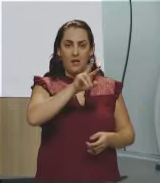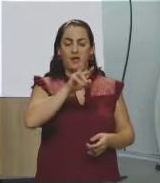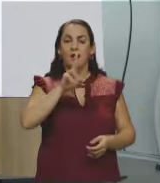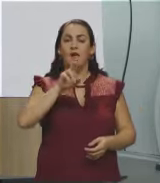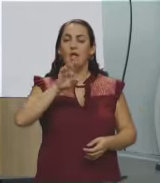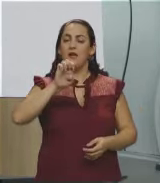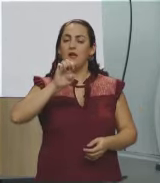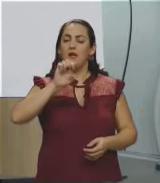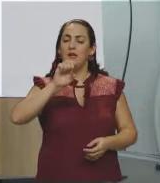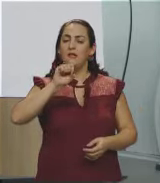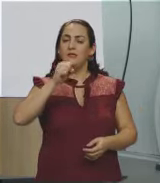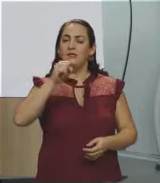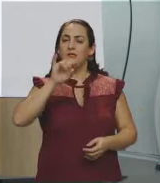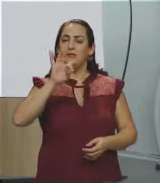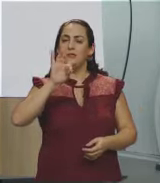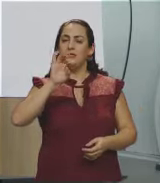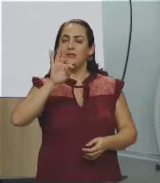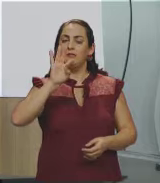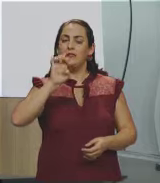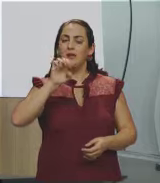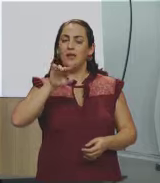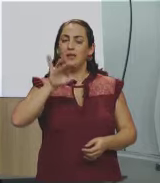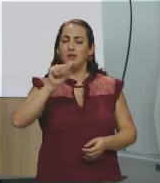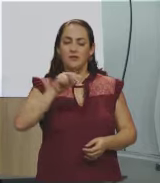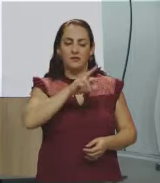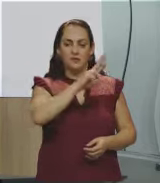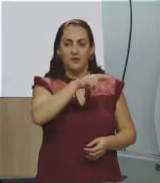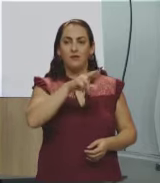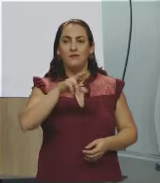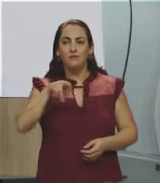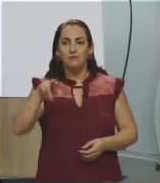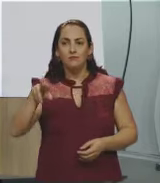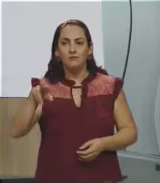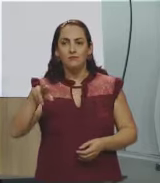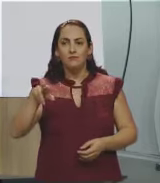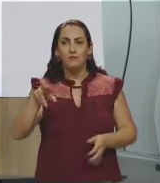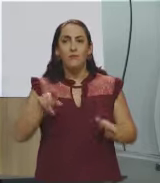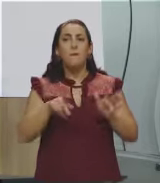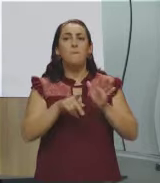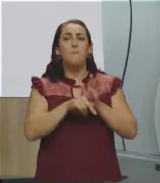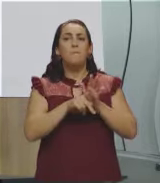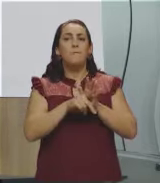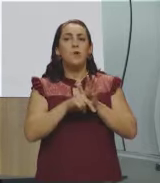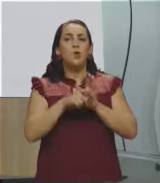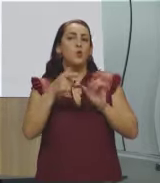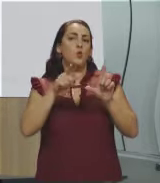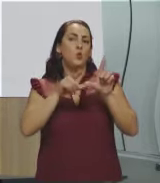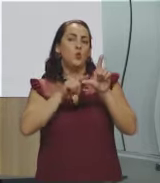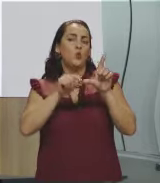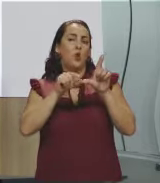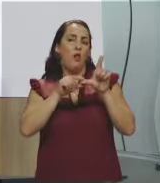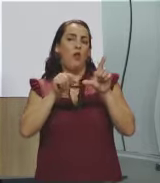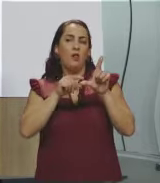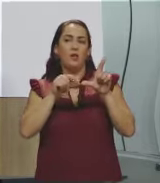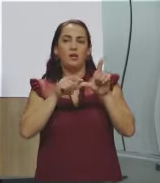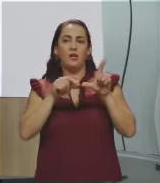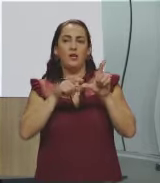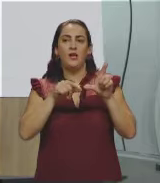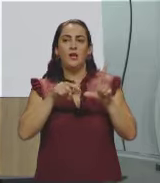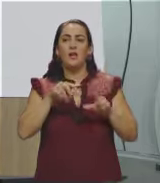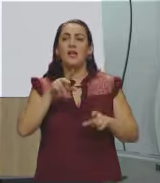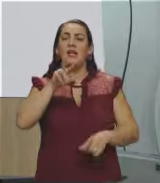o resultado dessa expressão aqui. Aqui nós temos a letra ρ, que indica o que nós chamamos de resistividade.